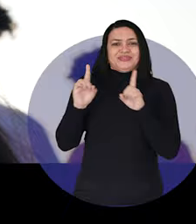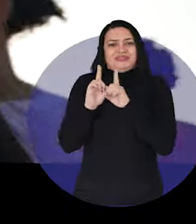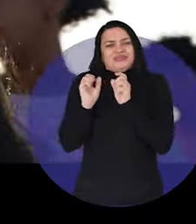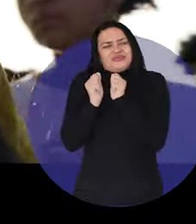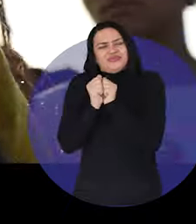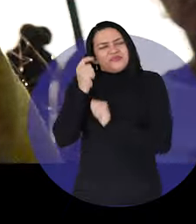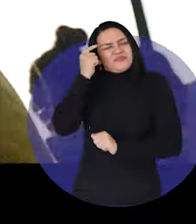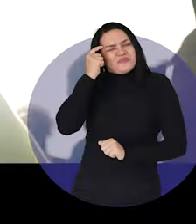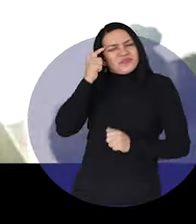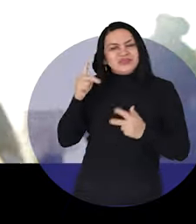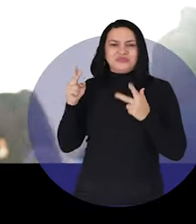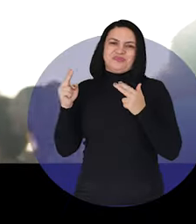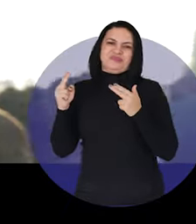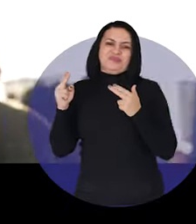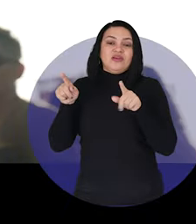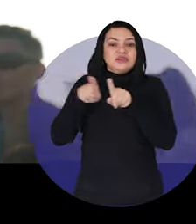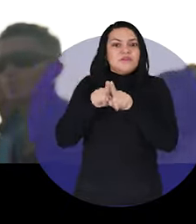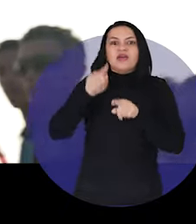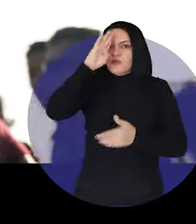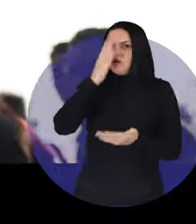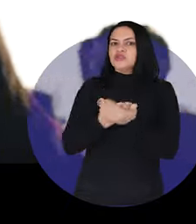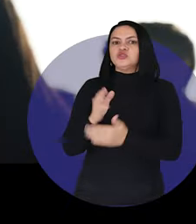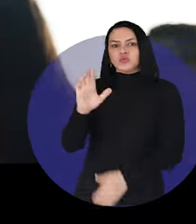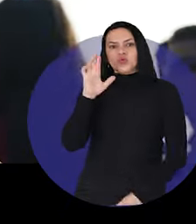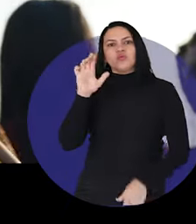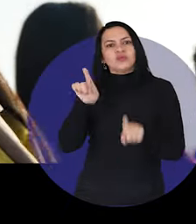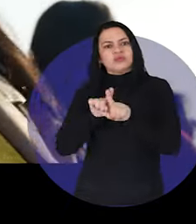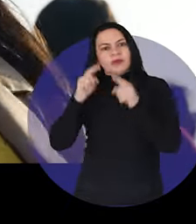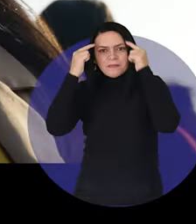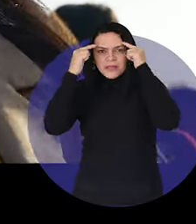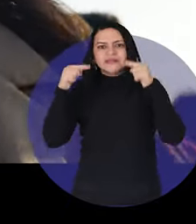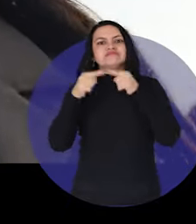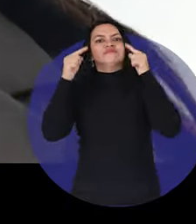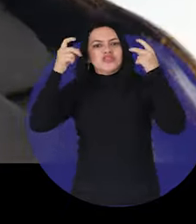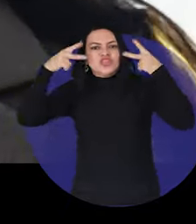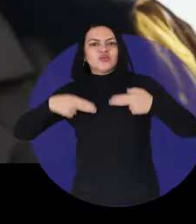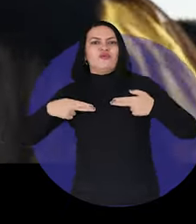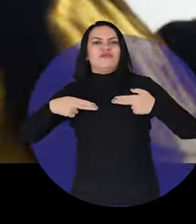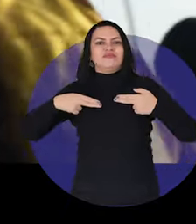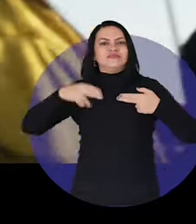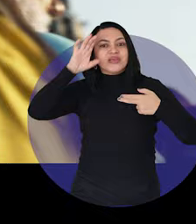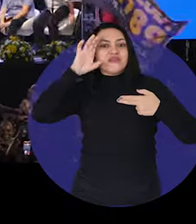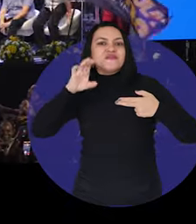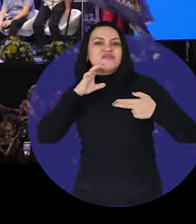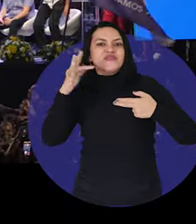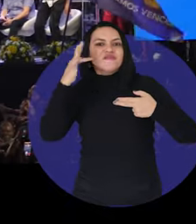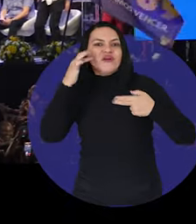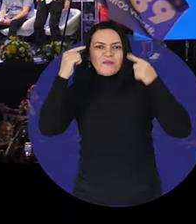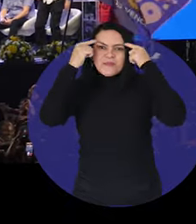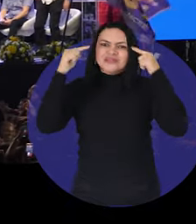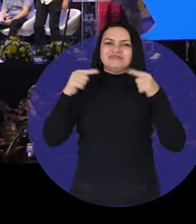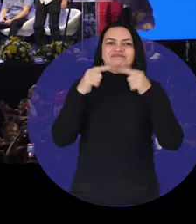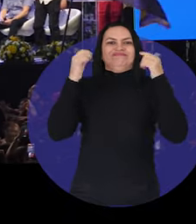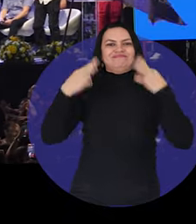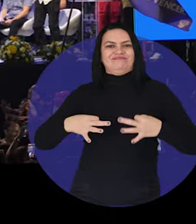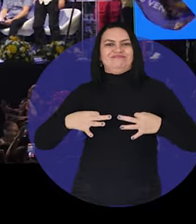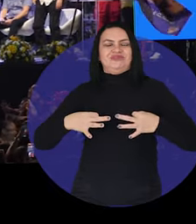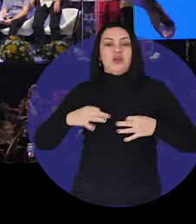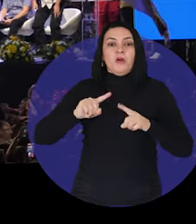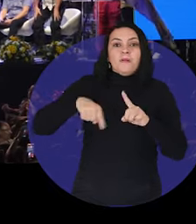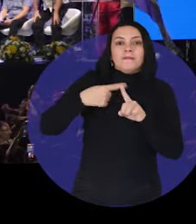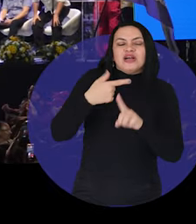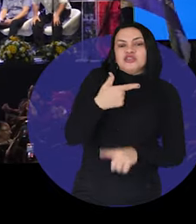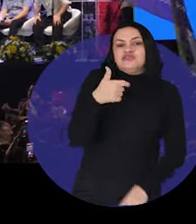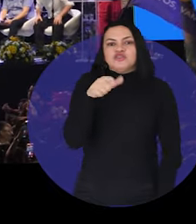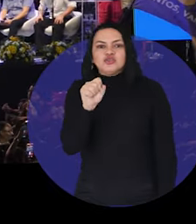porque pensamos juntos. E eu acredito que Lula pensa da mesma forma que Flávio pensa, que Brandão pensa. Foram mais de 28